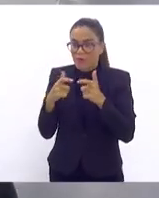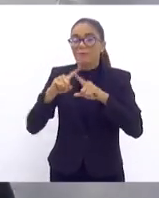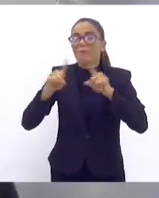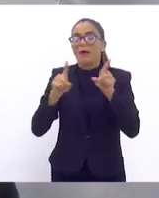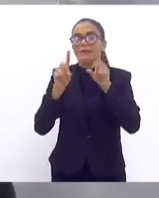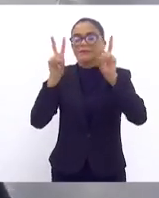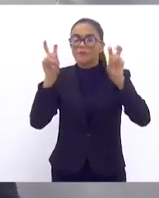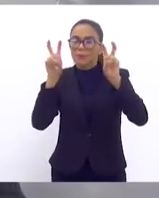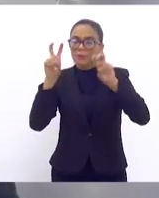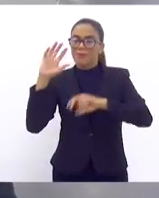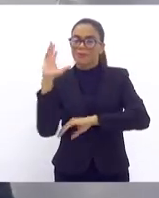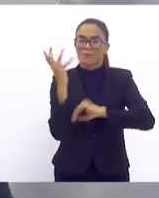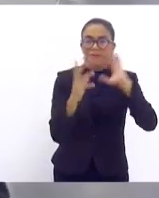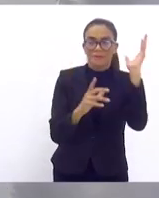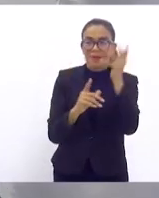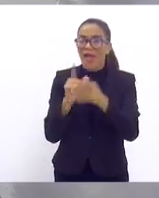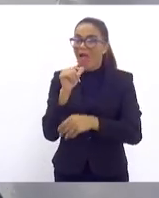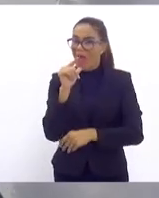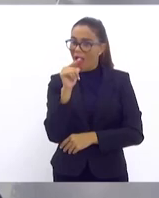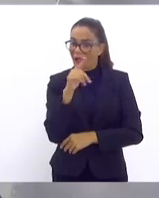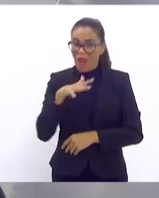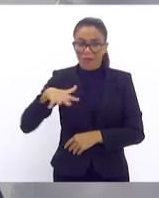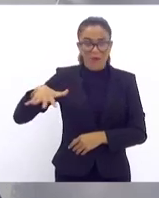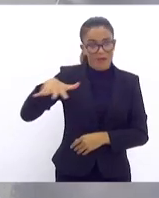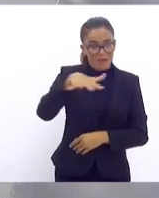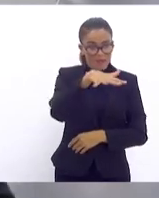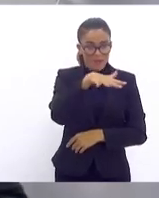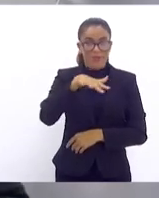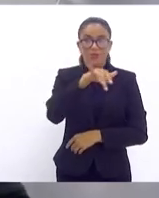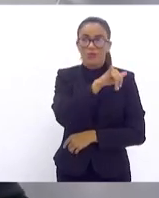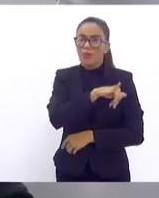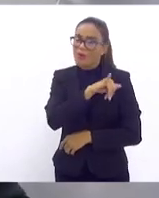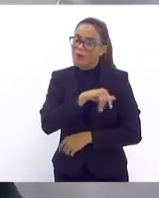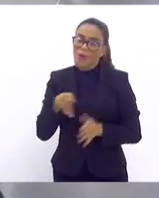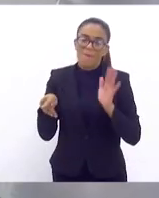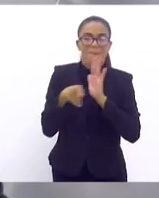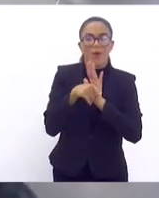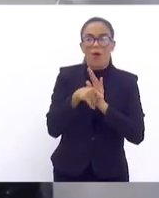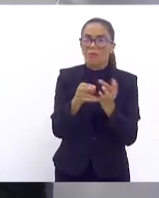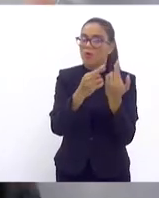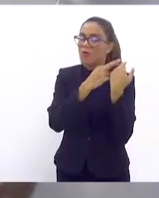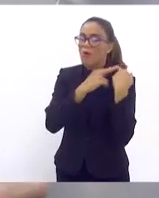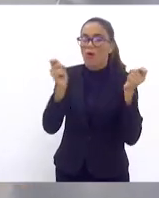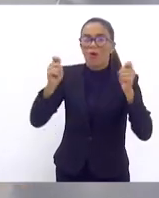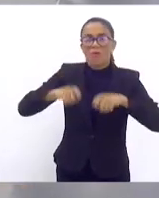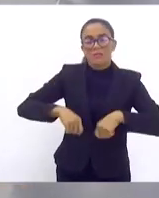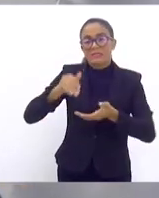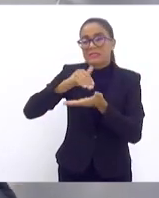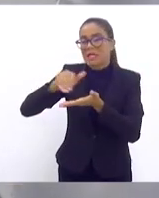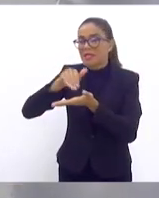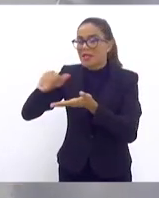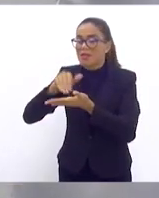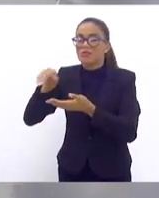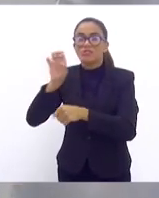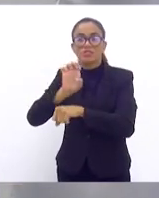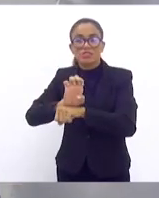ambiental, nas águas da Baía de Guanabara, é a competência da gestão ambiental do Estado do Rio de Janeiro, consequentemente, da Secretaria de Estado de